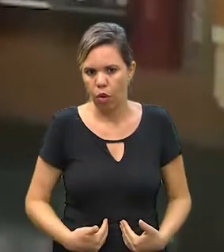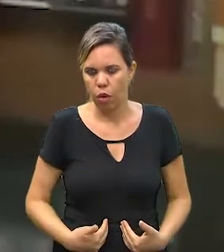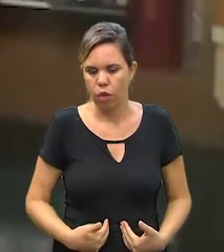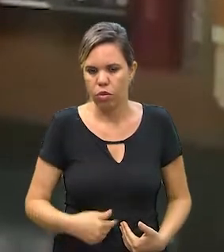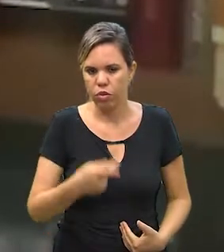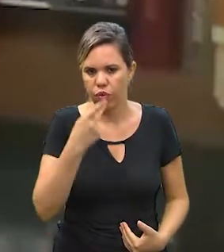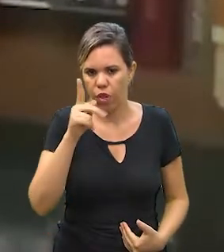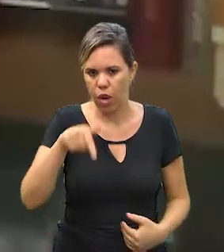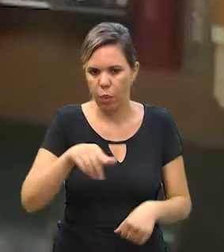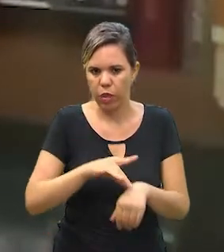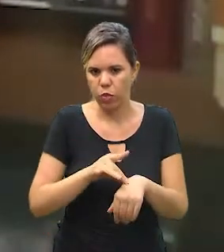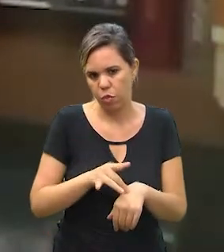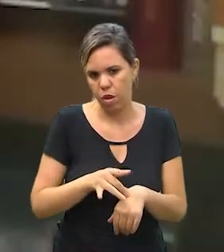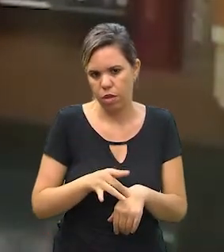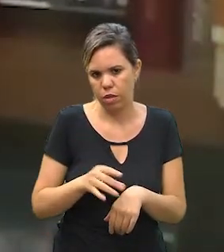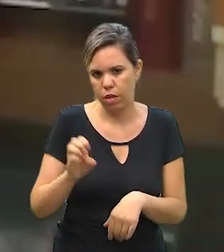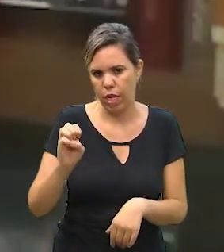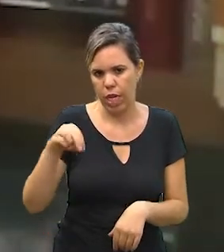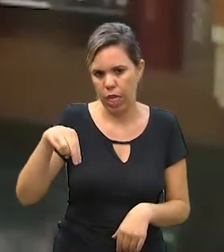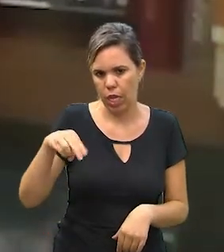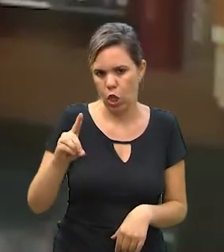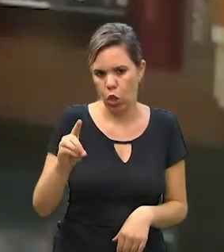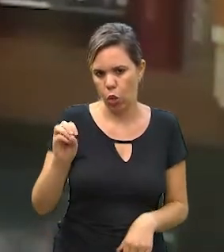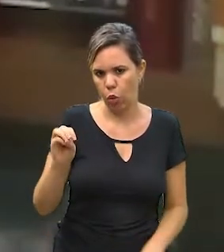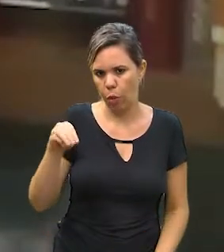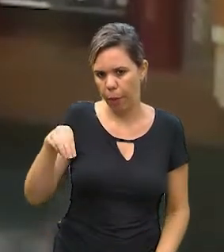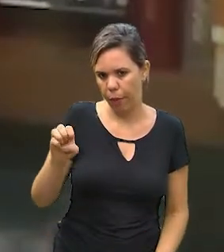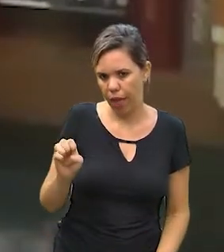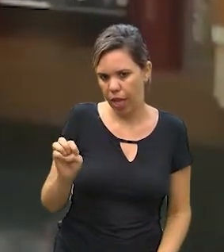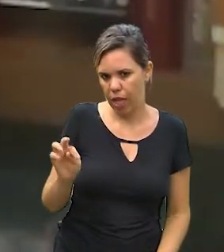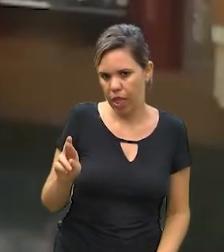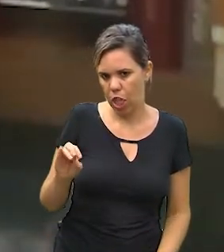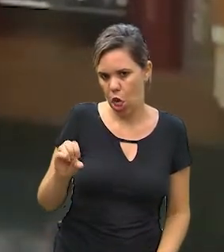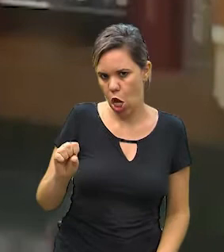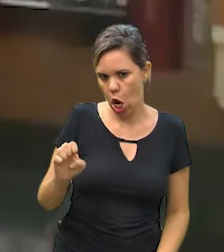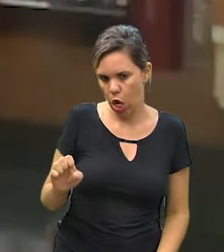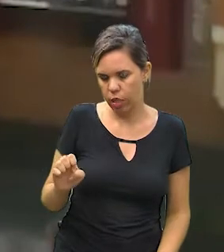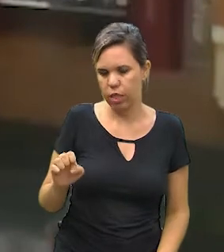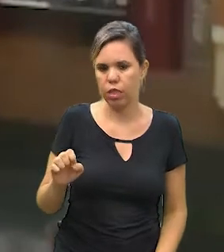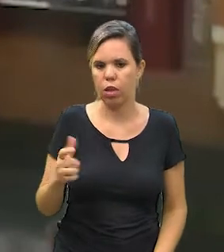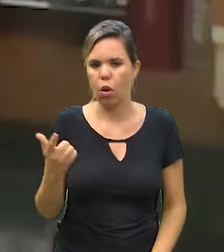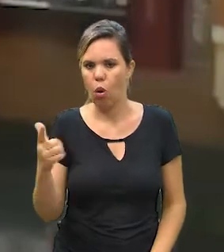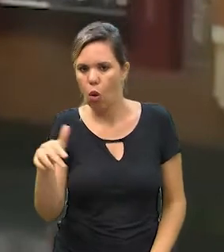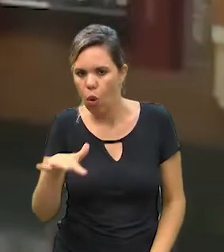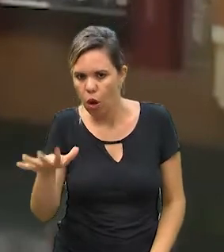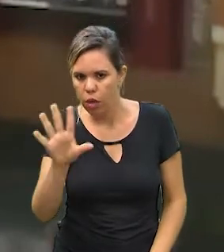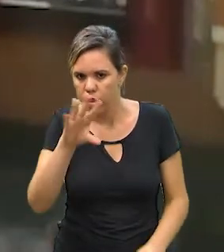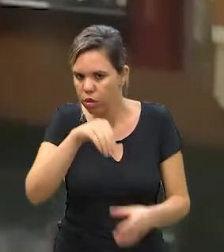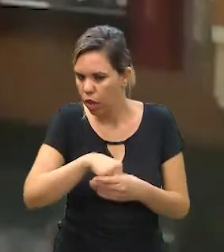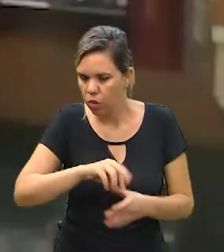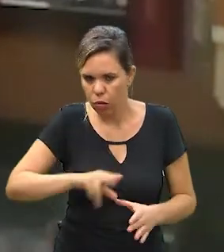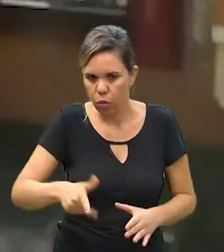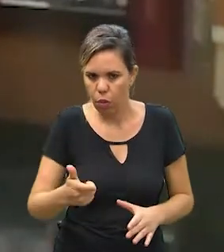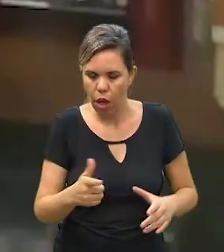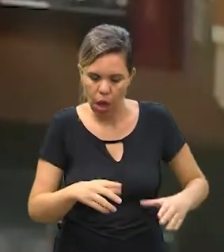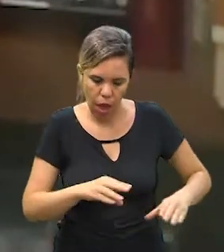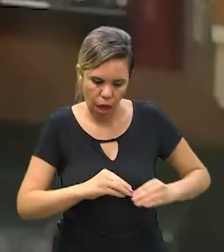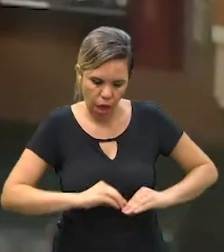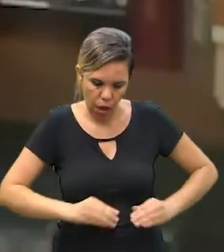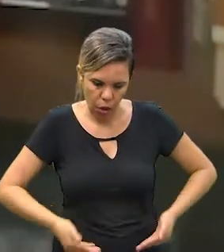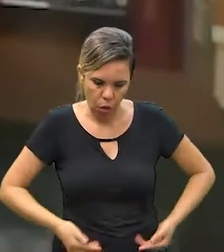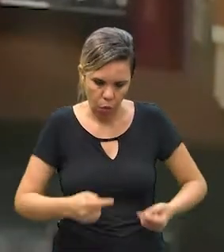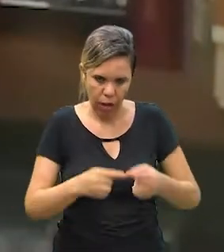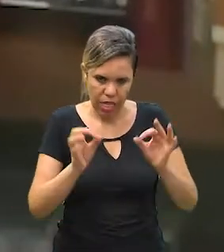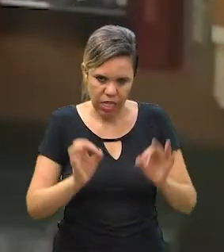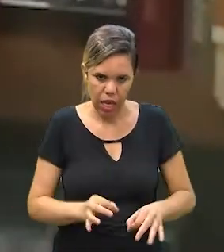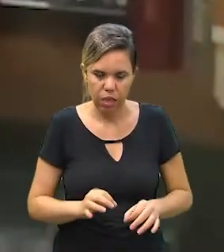de endometriose. E quando esse tecido está localizado em outras partes, que não dentro da cavidade uterina, ele também sofre a